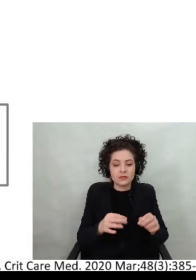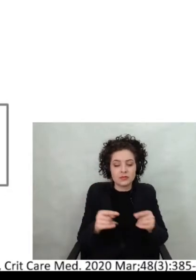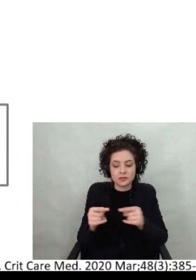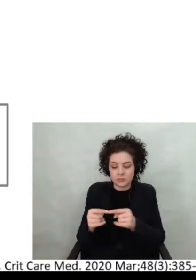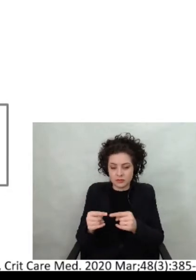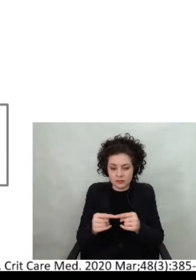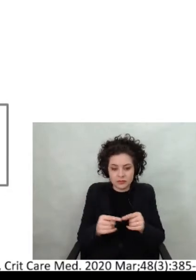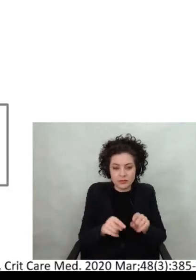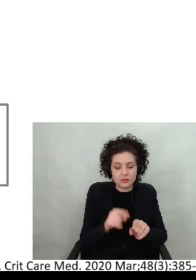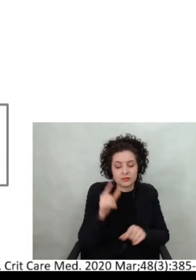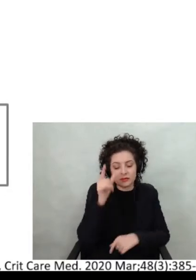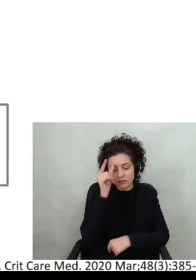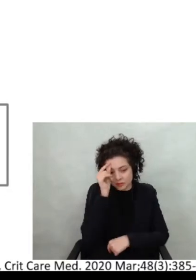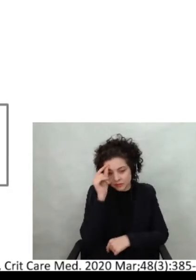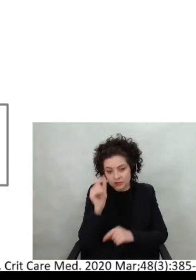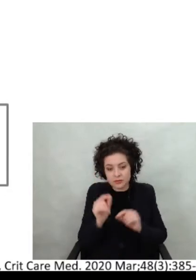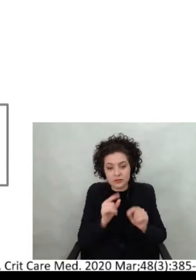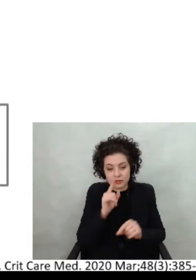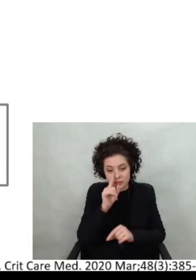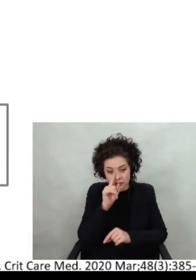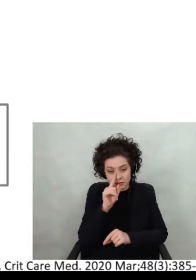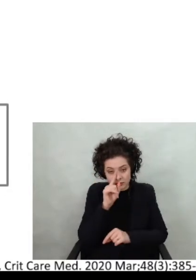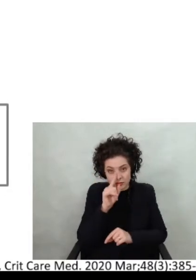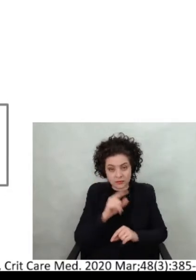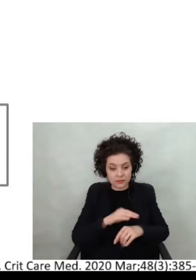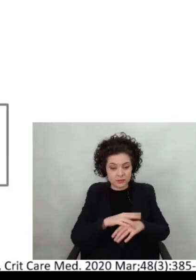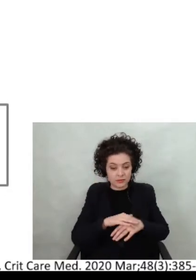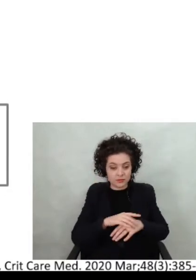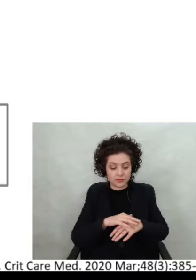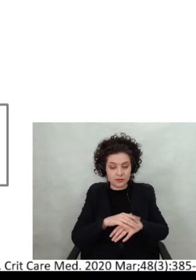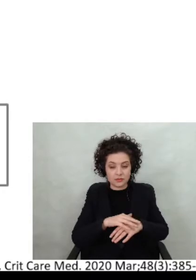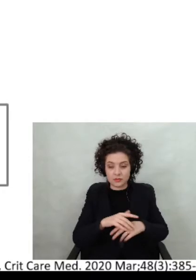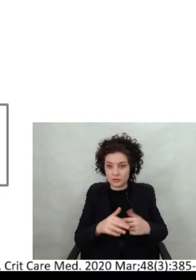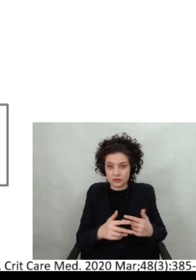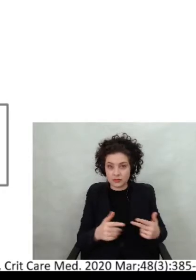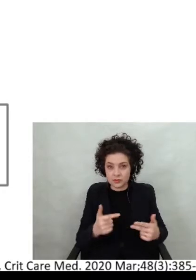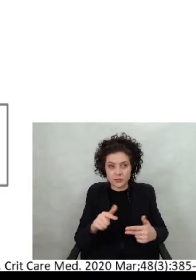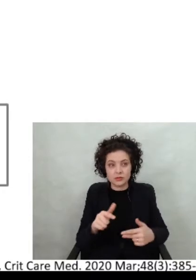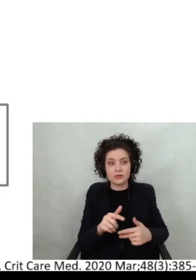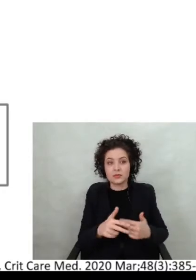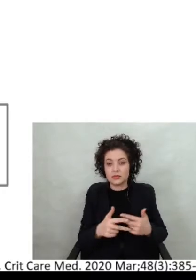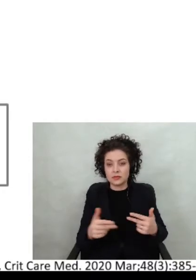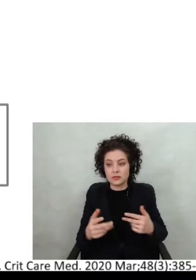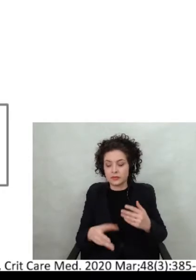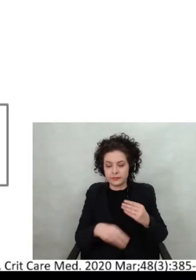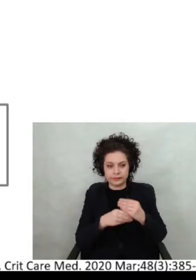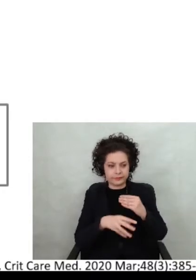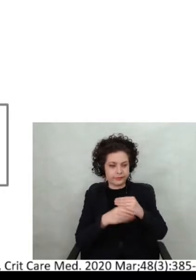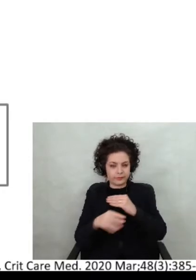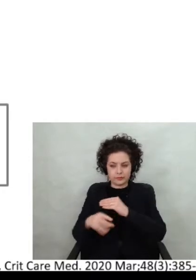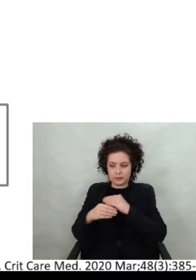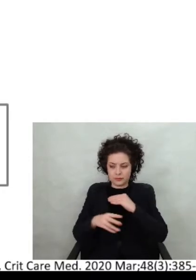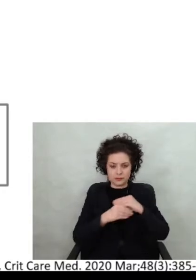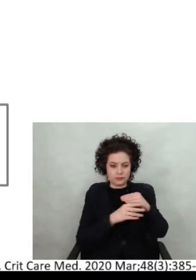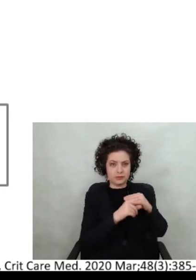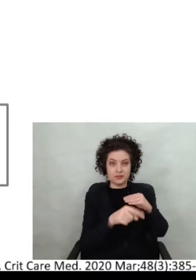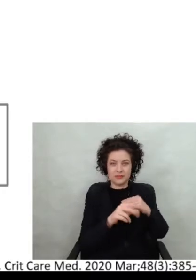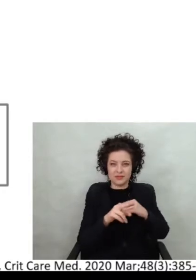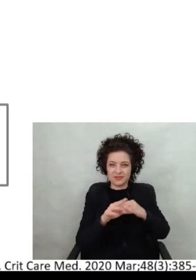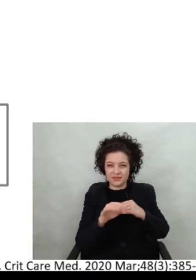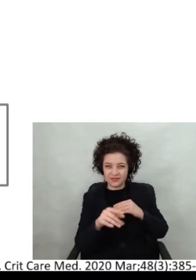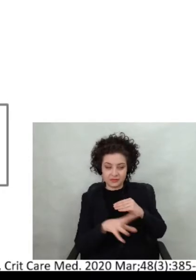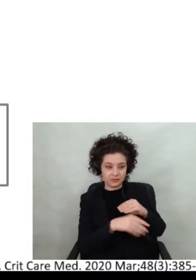o risco de doença, de patologias que aparecem depois da terapia intensiva,